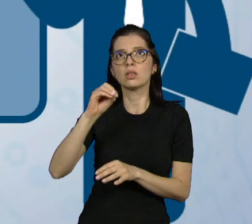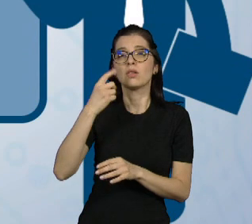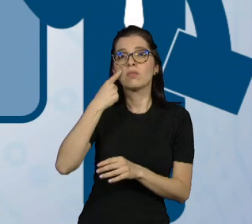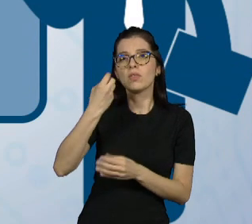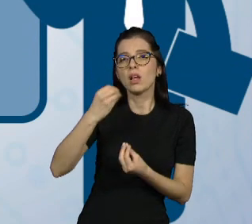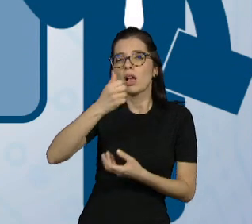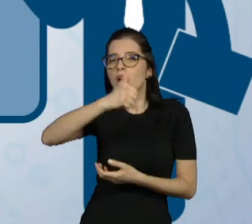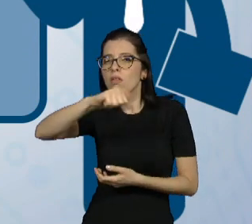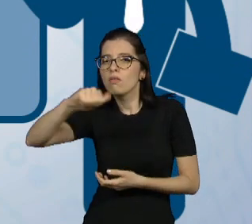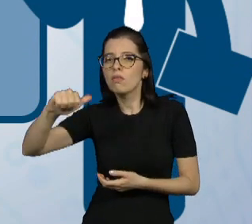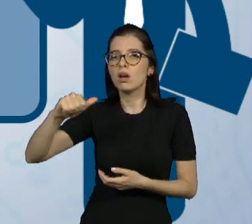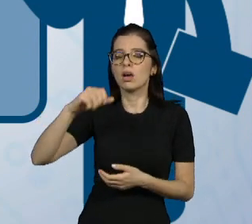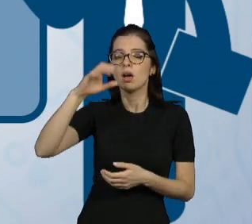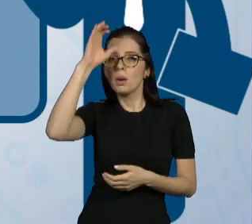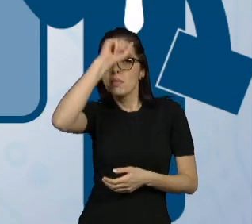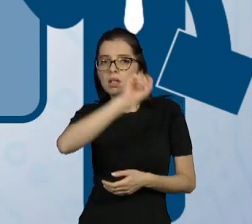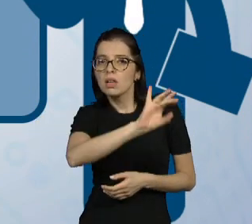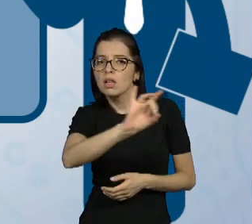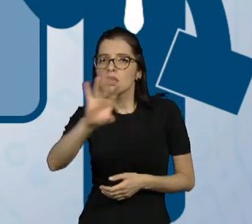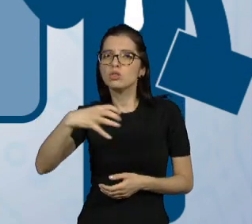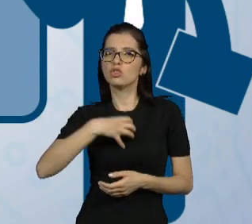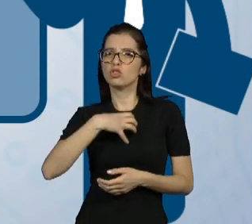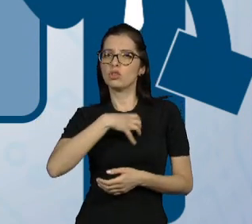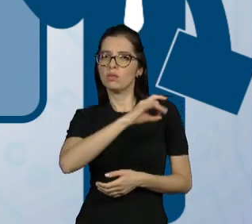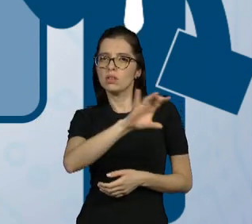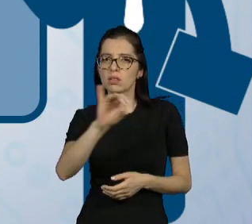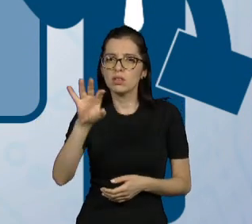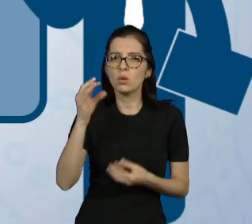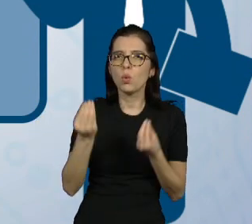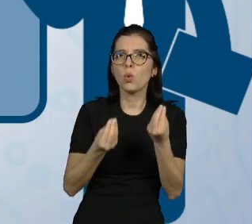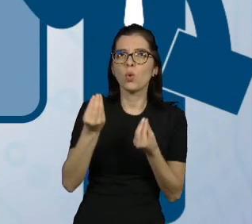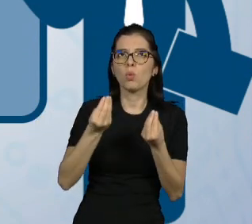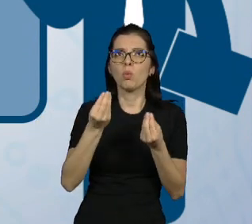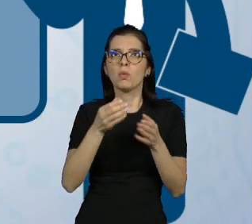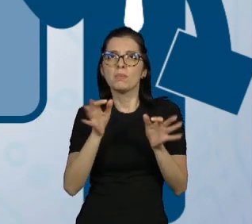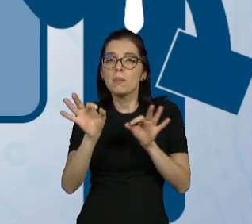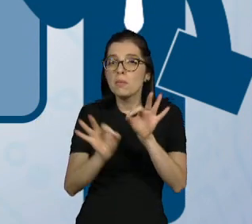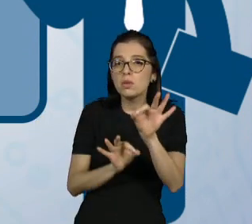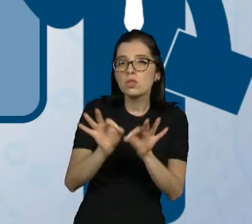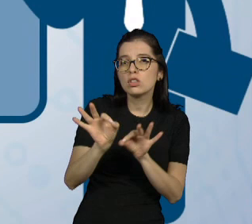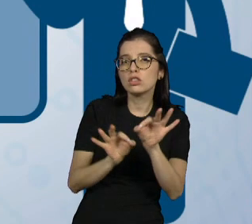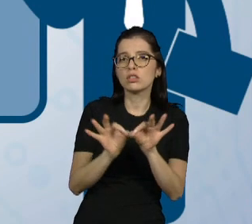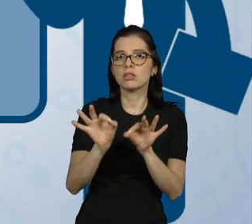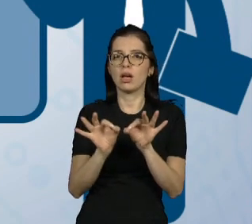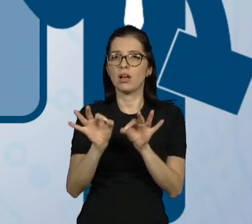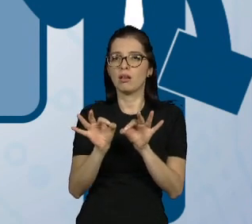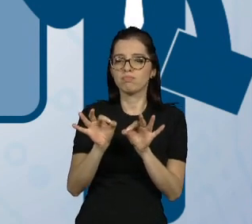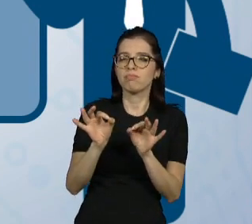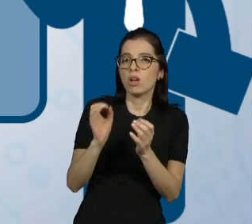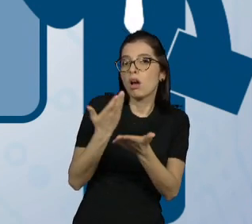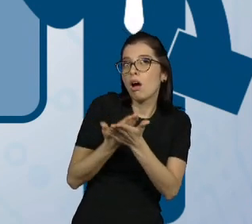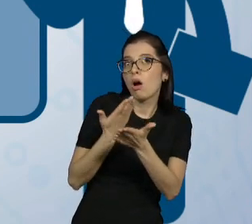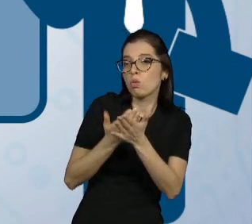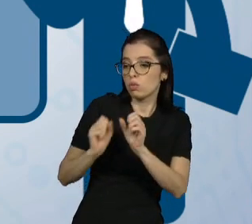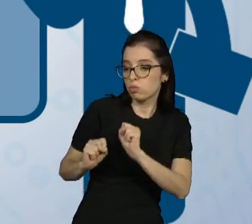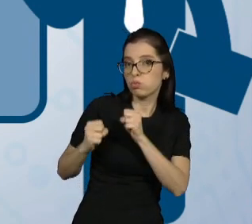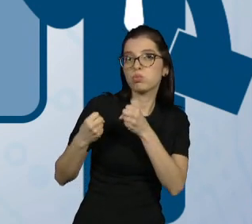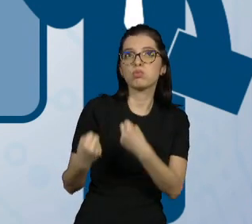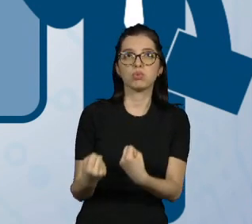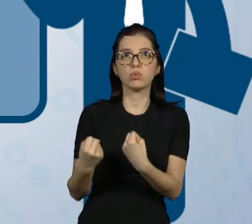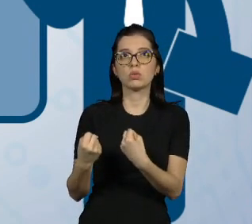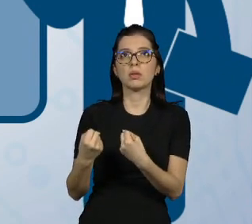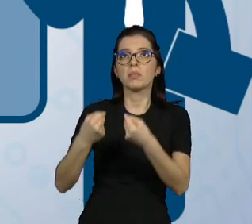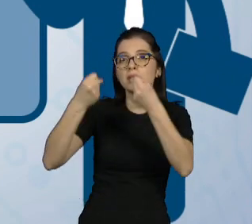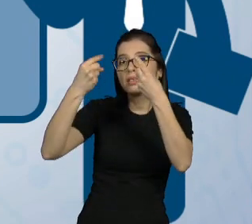aprendizagem dos alunos. A partir desse diagnóstico, será possível planejar reforço e recuperação, definir a carga horária a mais para os